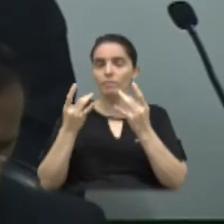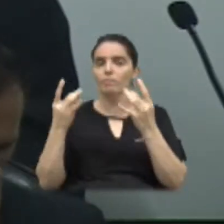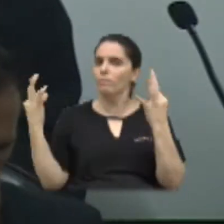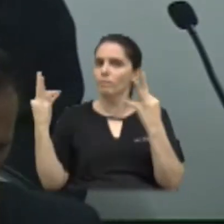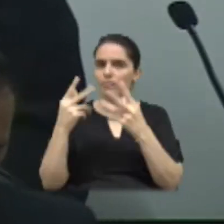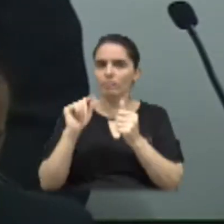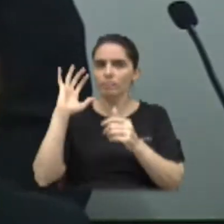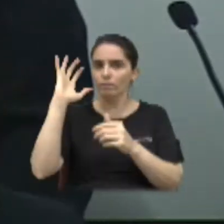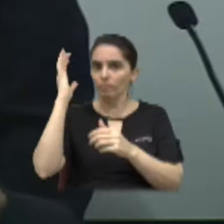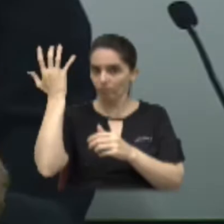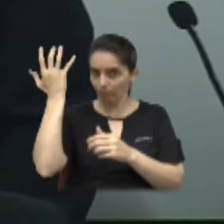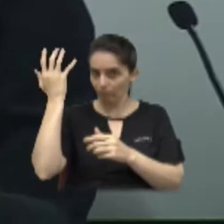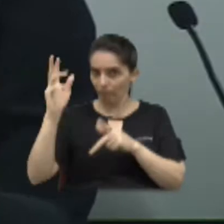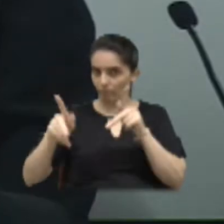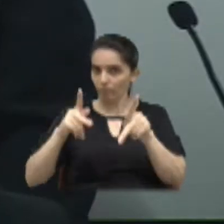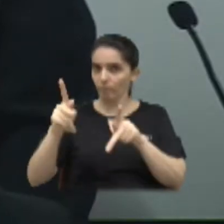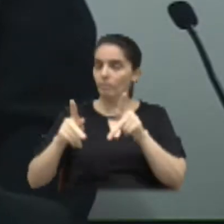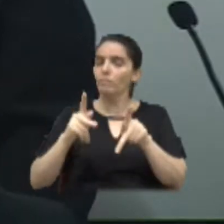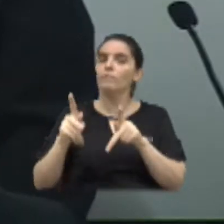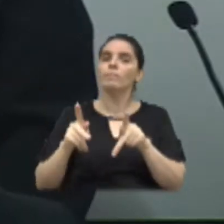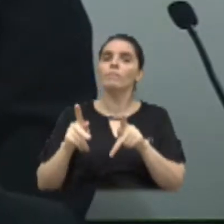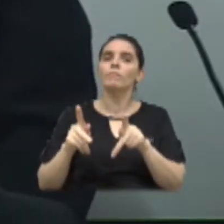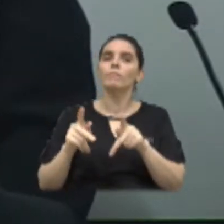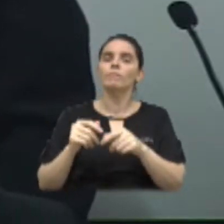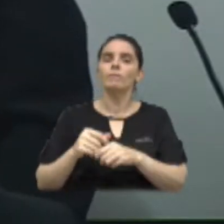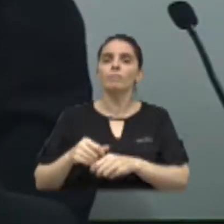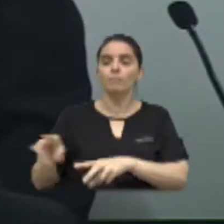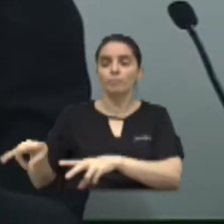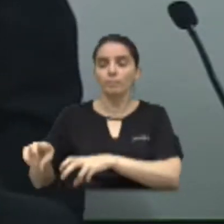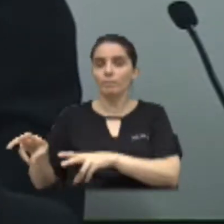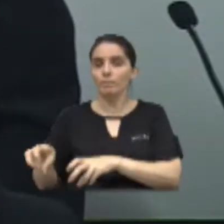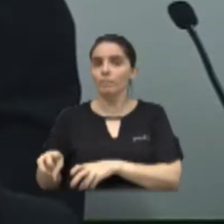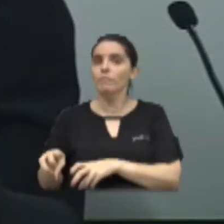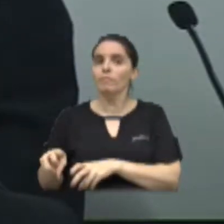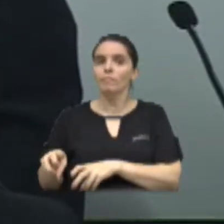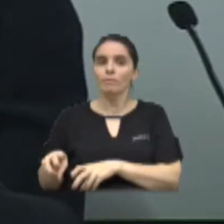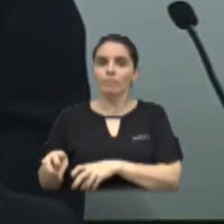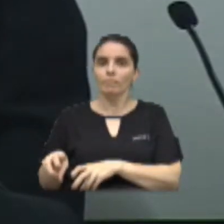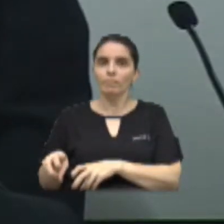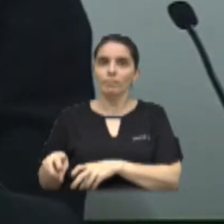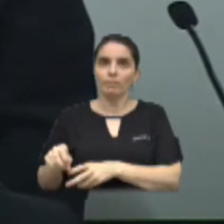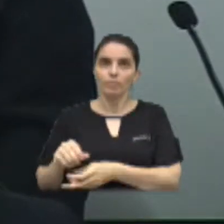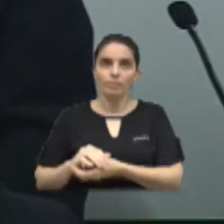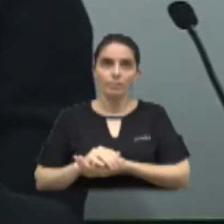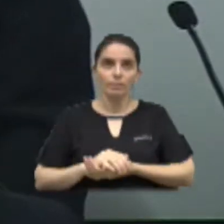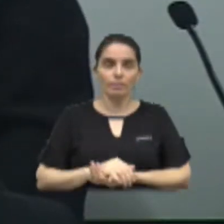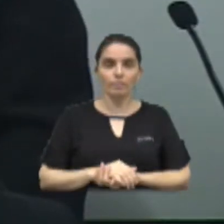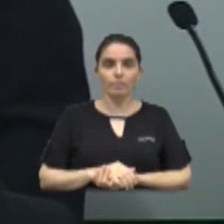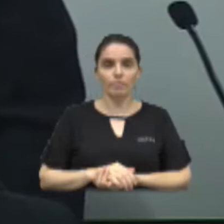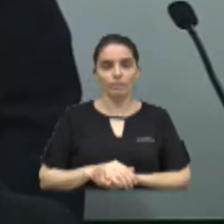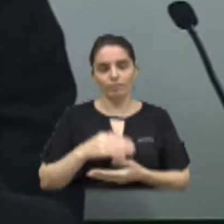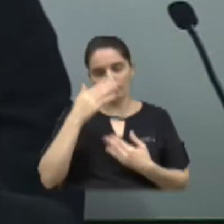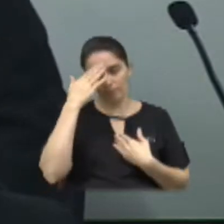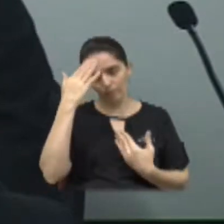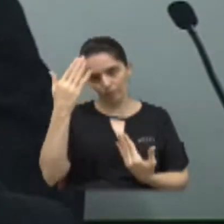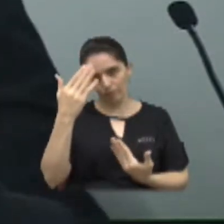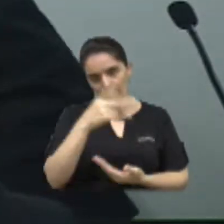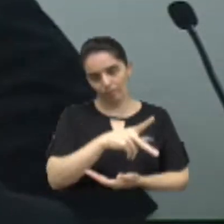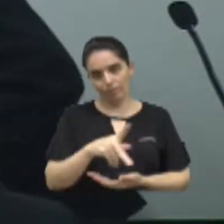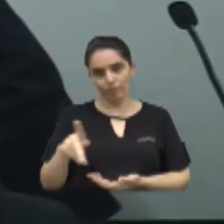o que acontece com essa população que às vezes não tem a visibilidade de nós que estamos aqui mais no centro. Muito obrigada, senhor